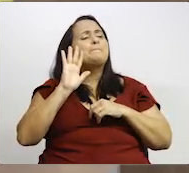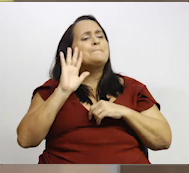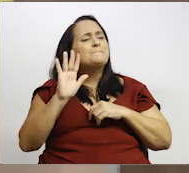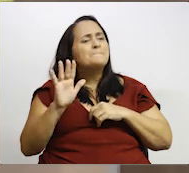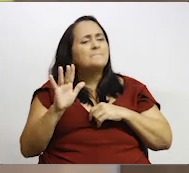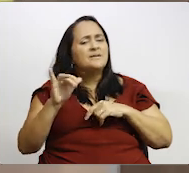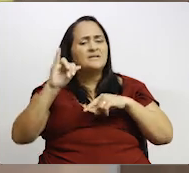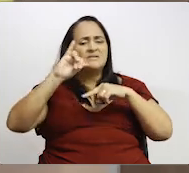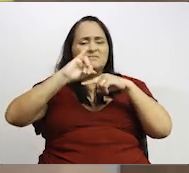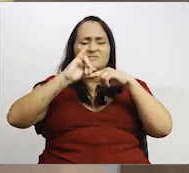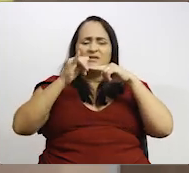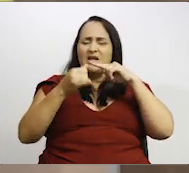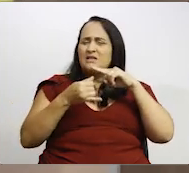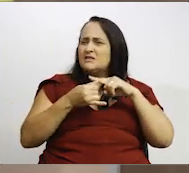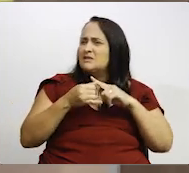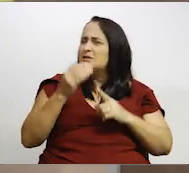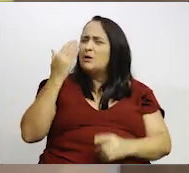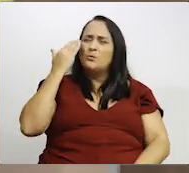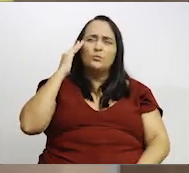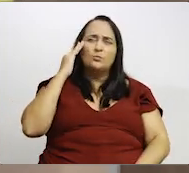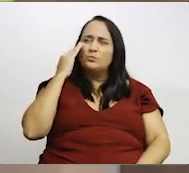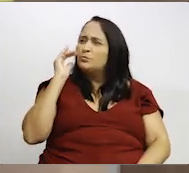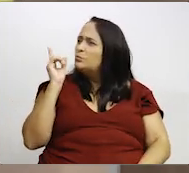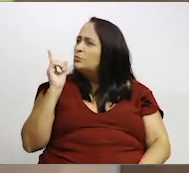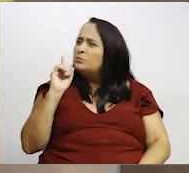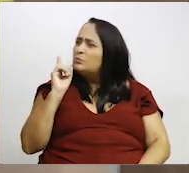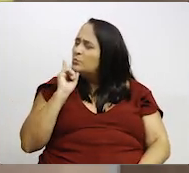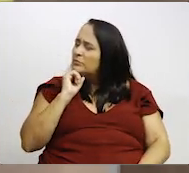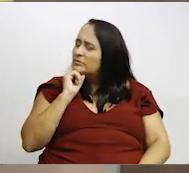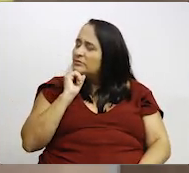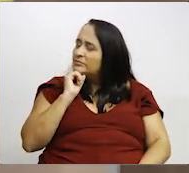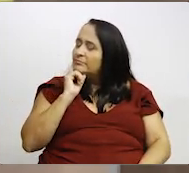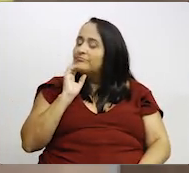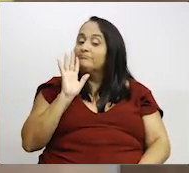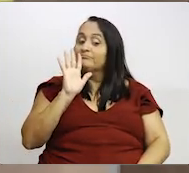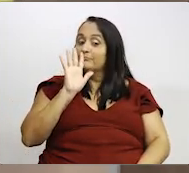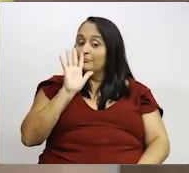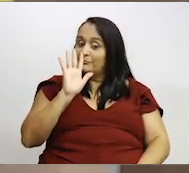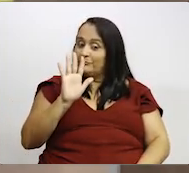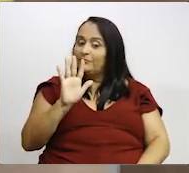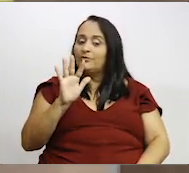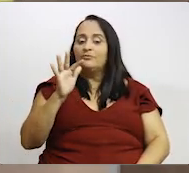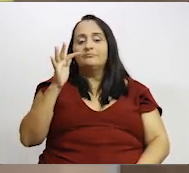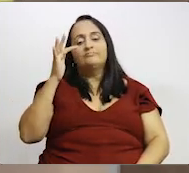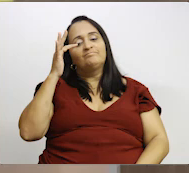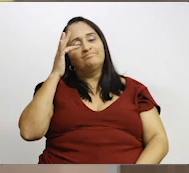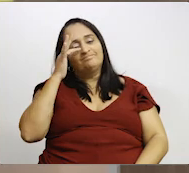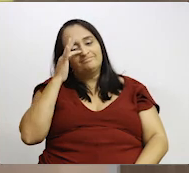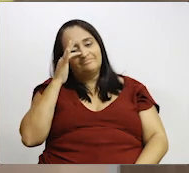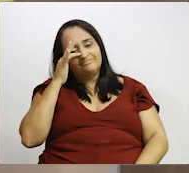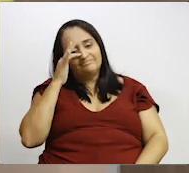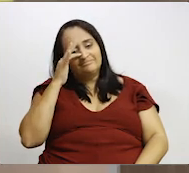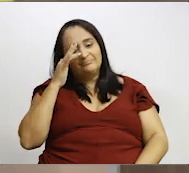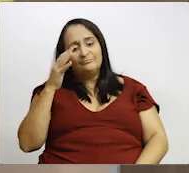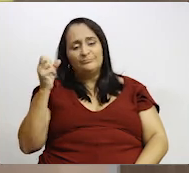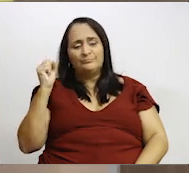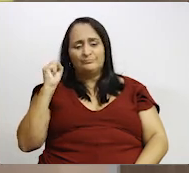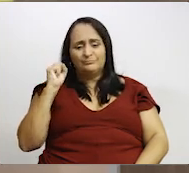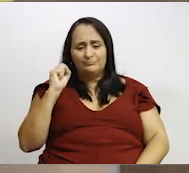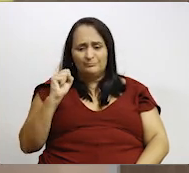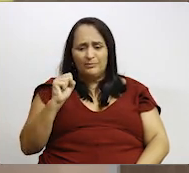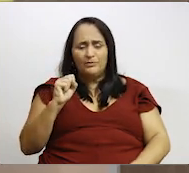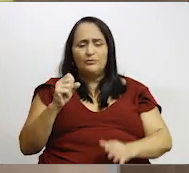fez. Mas como é fração para Michele? Eu não estou entendendo. Observe que essa mesma divisão eu